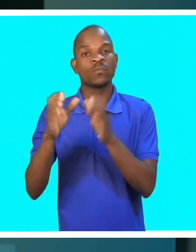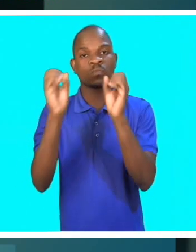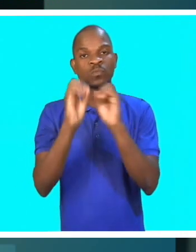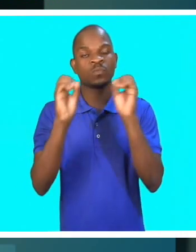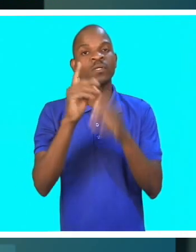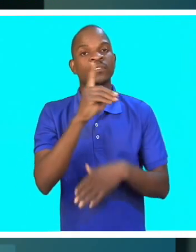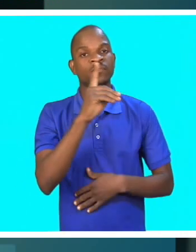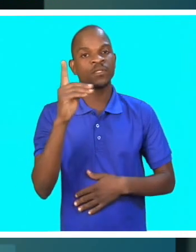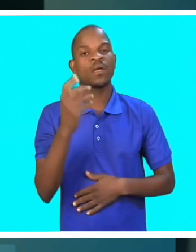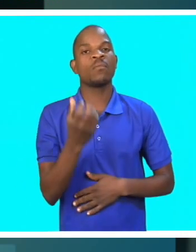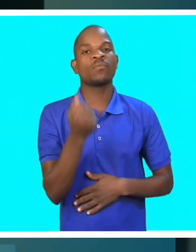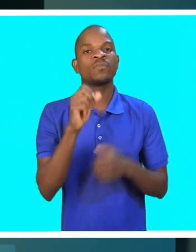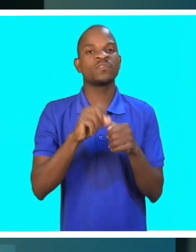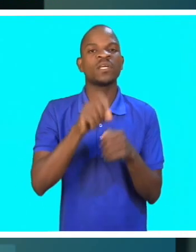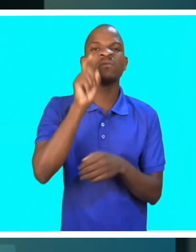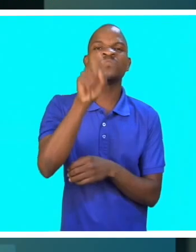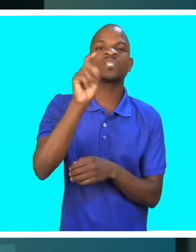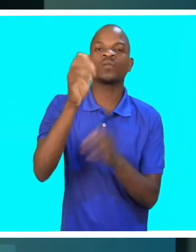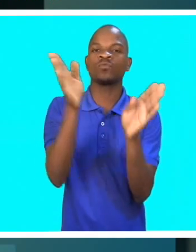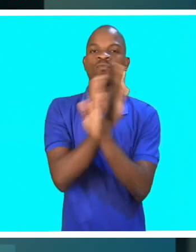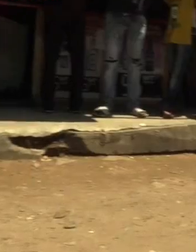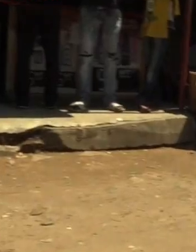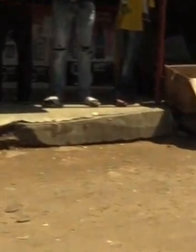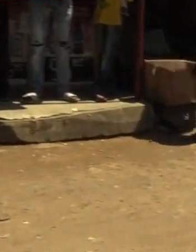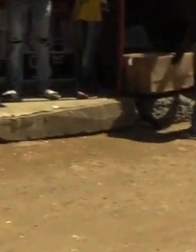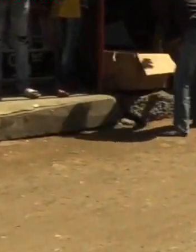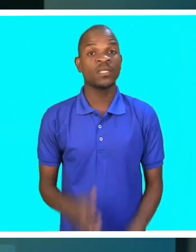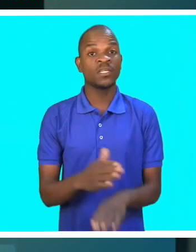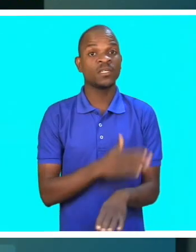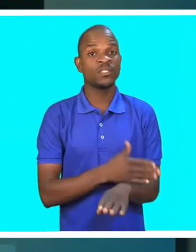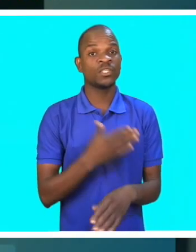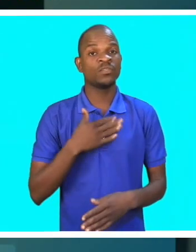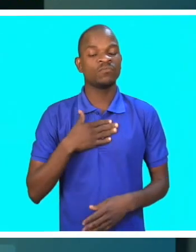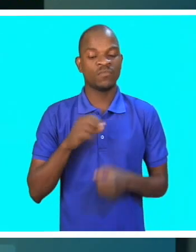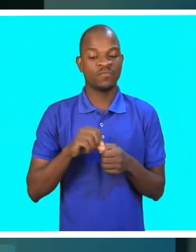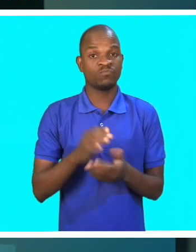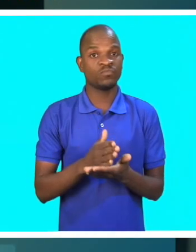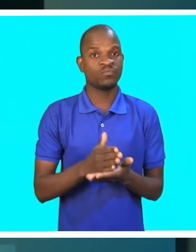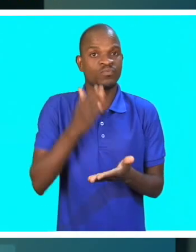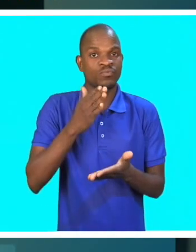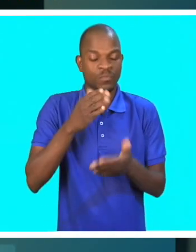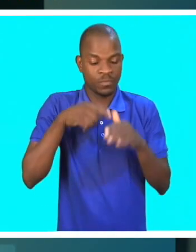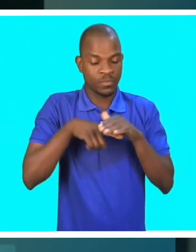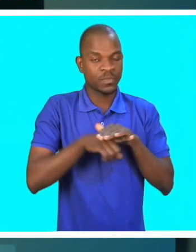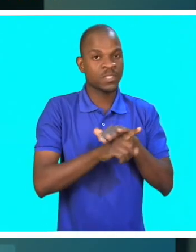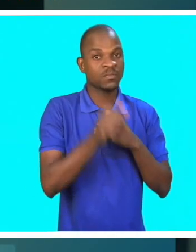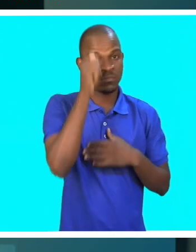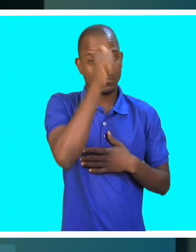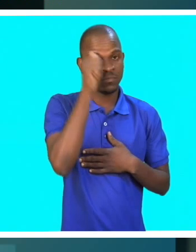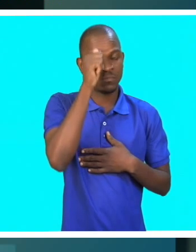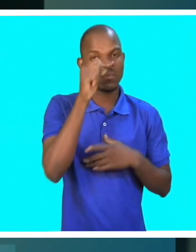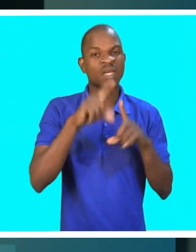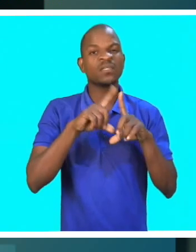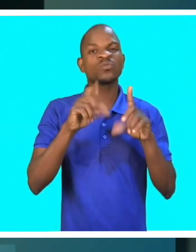sem, digamos, sem deficiência, podem fazer biscates por aí fora. Quando eu concorri para fazer o curso de